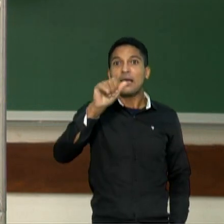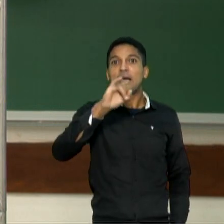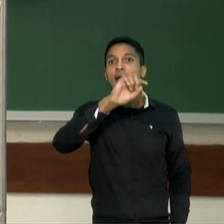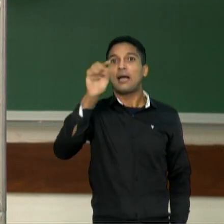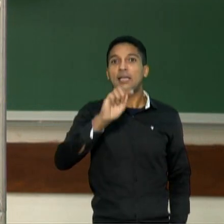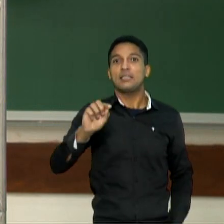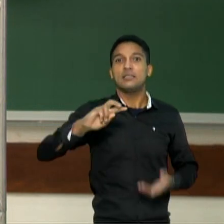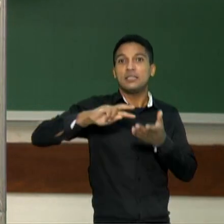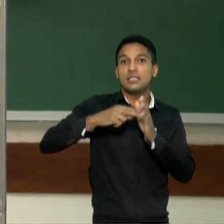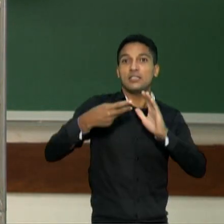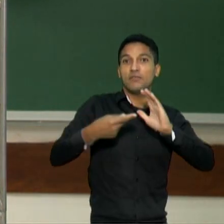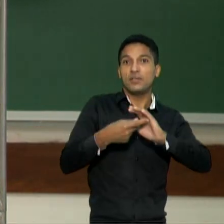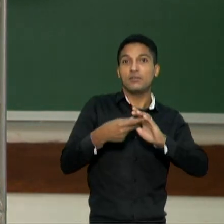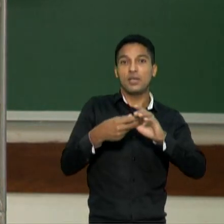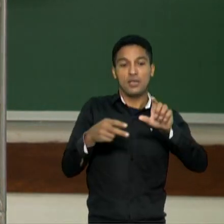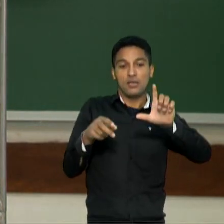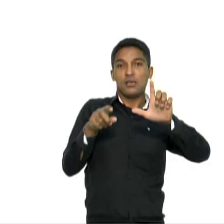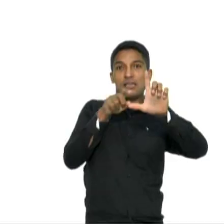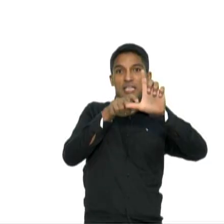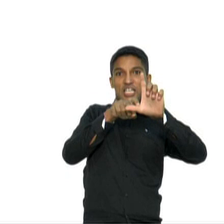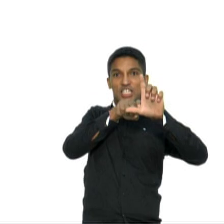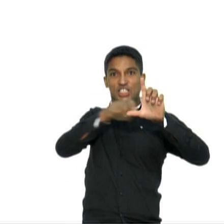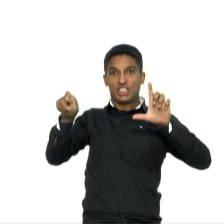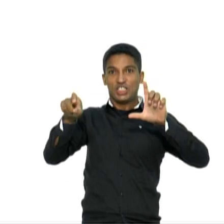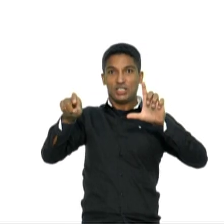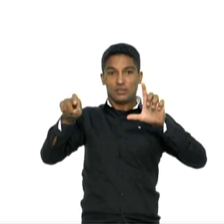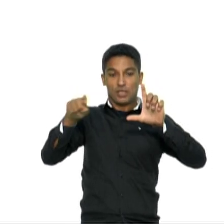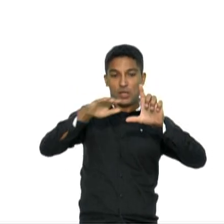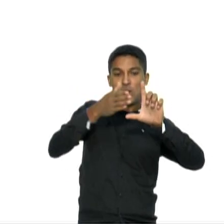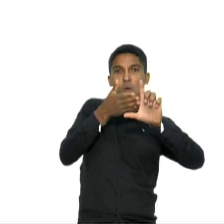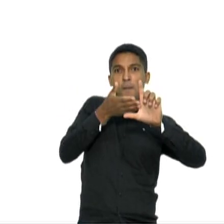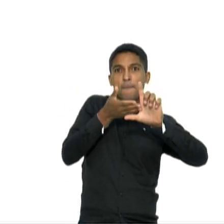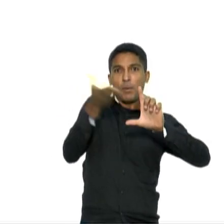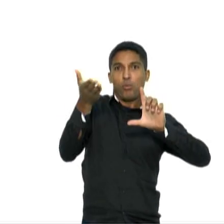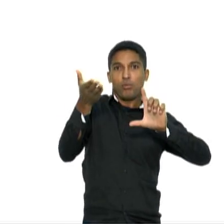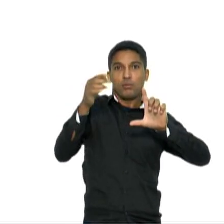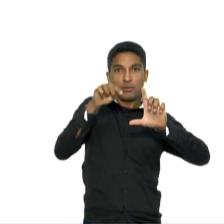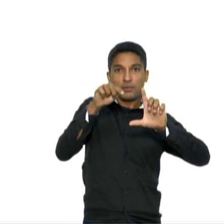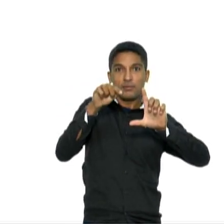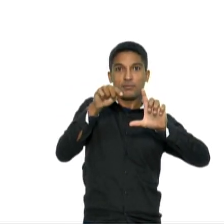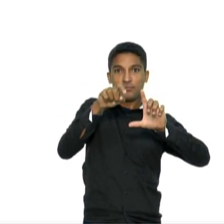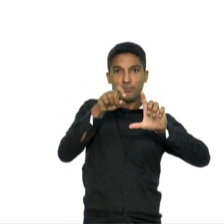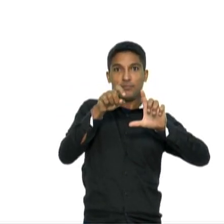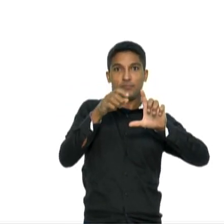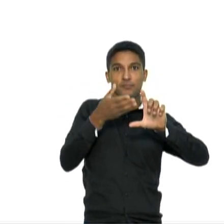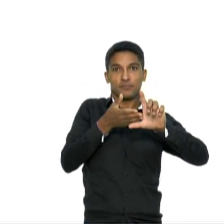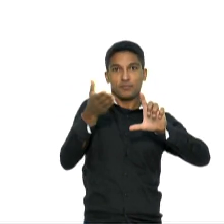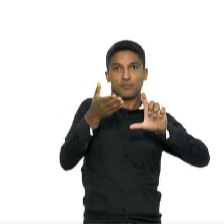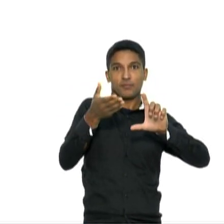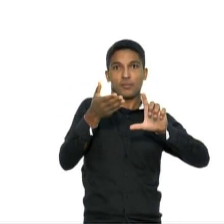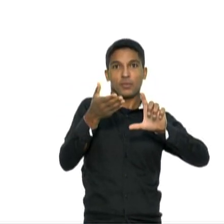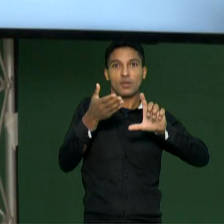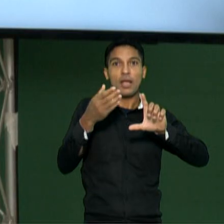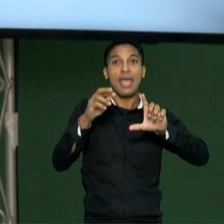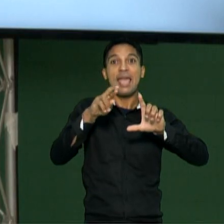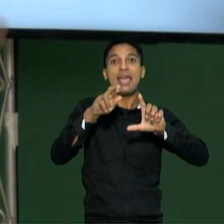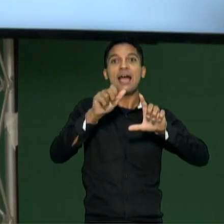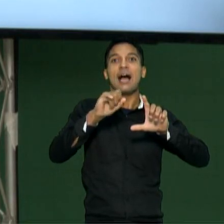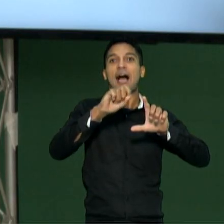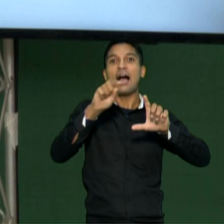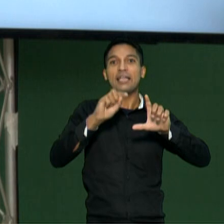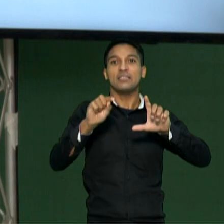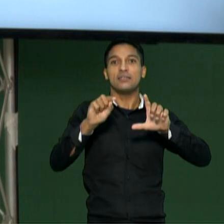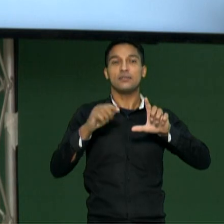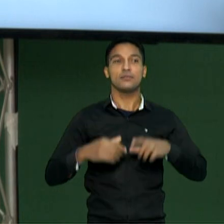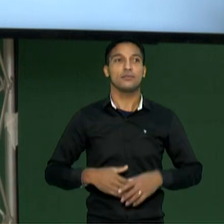nesse exercício agora. Veja só, considere a função afim f de r em r, ou seja, domínio real e